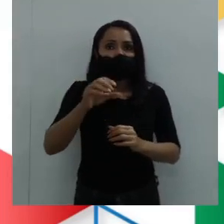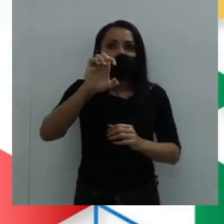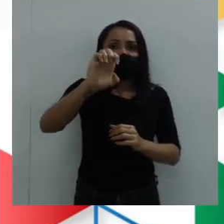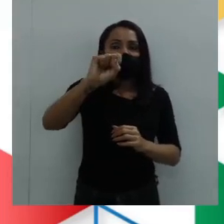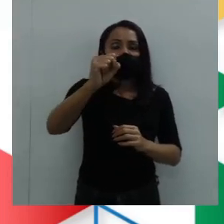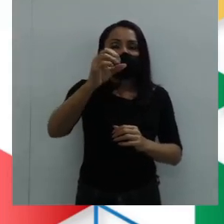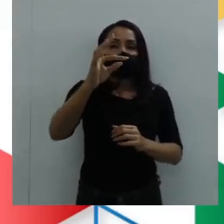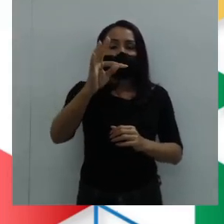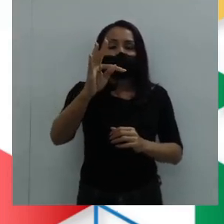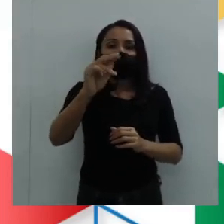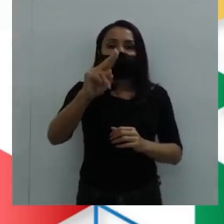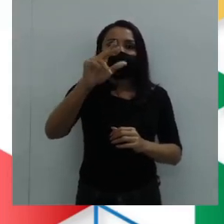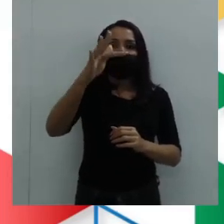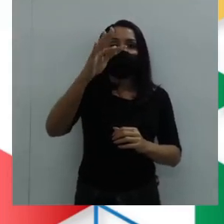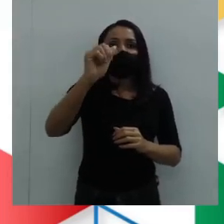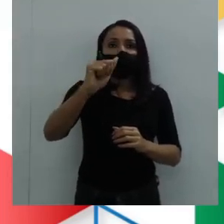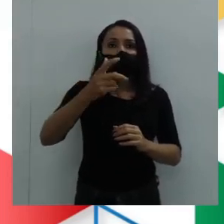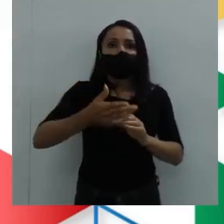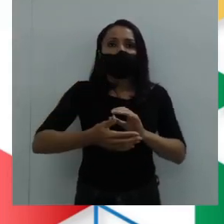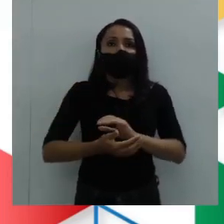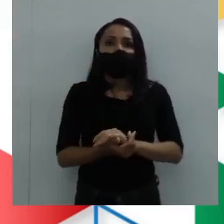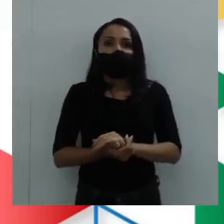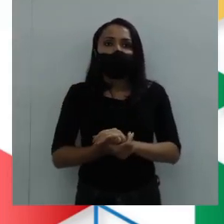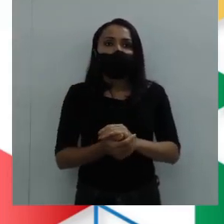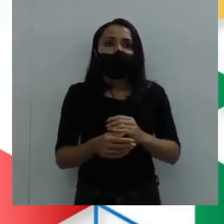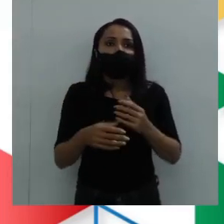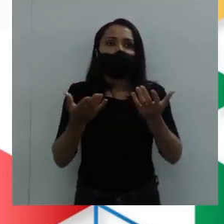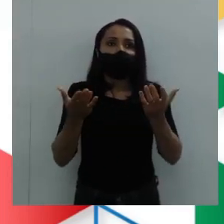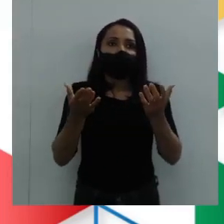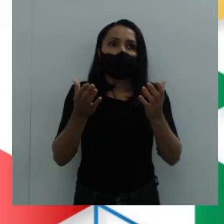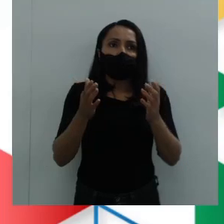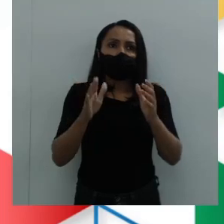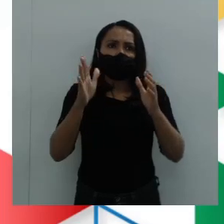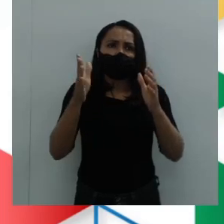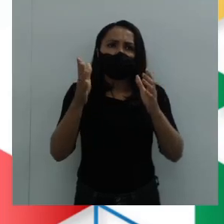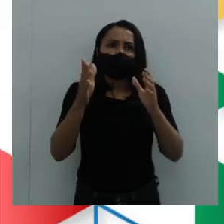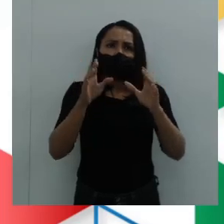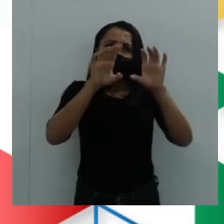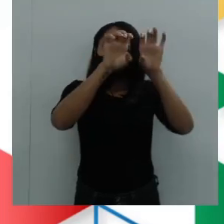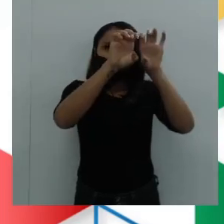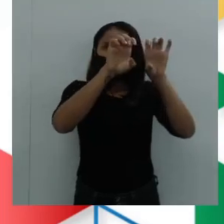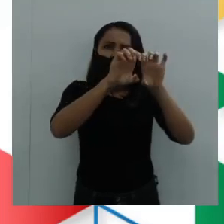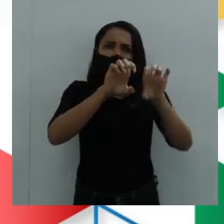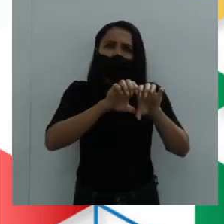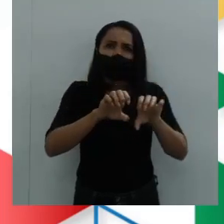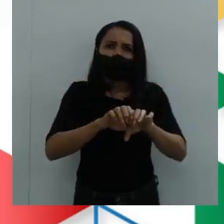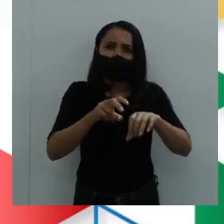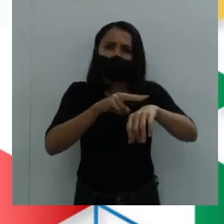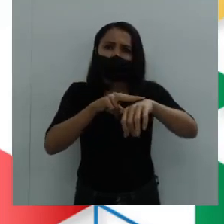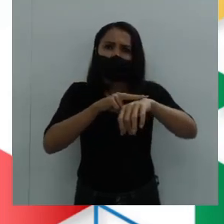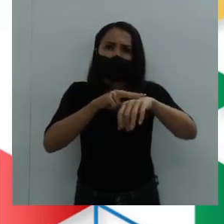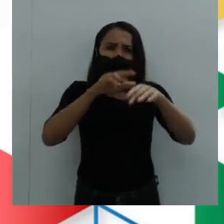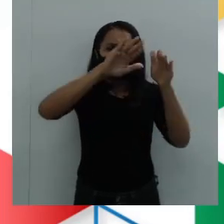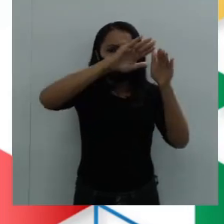na verdade, é uma câmara que é fechada com estrutura de painéis de vidro